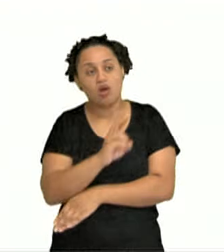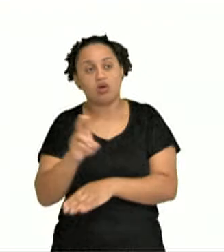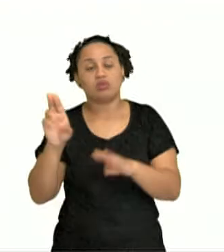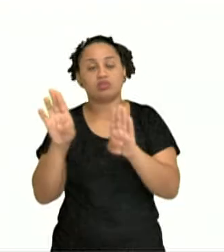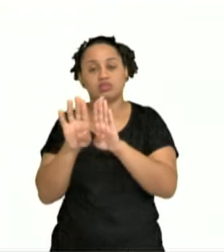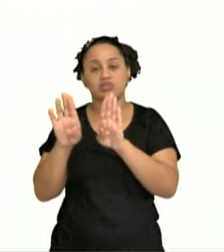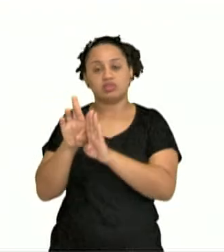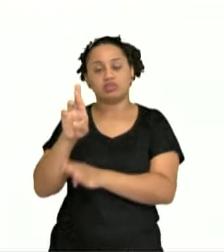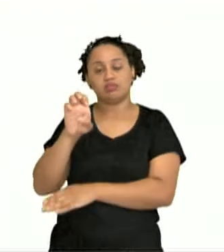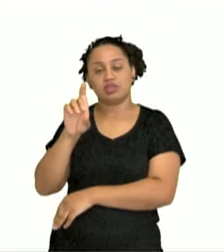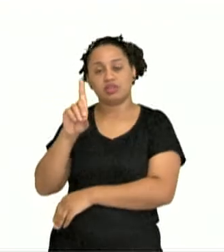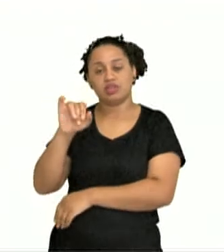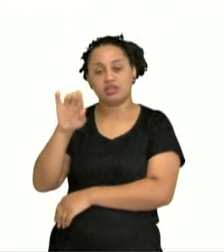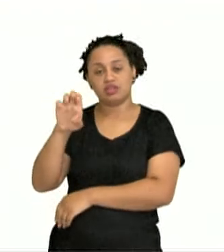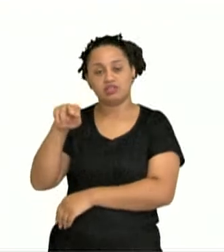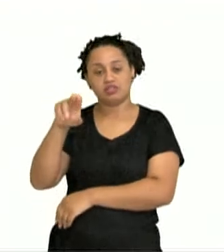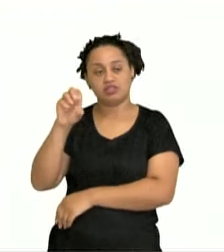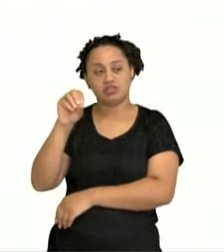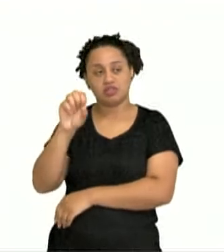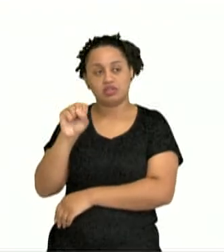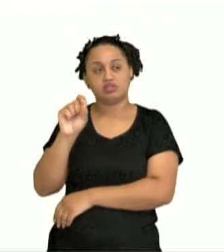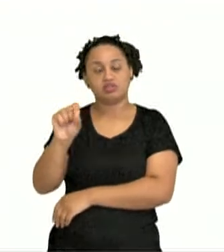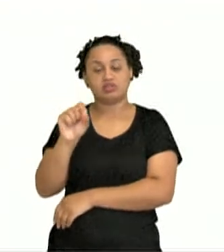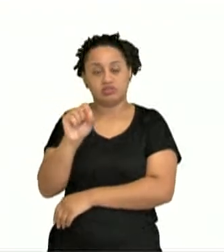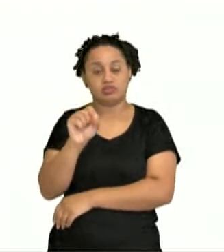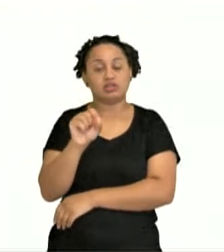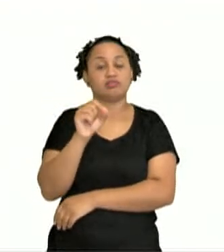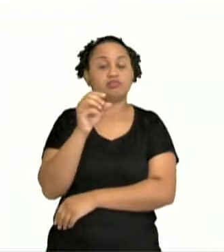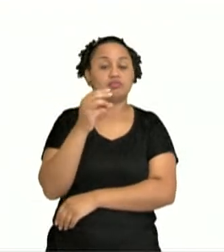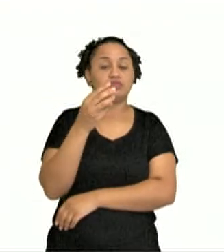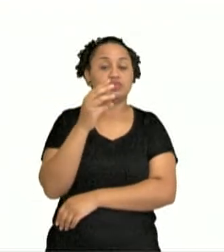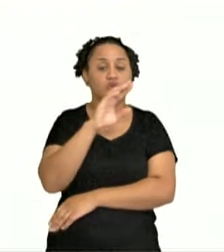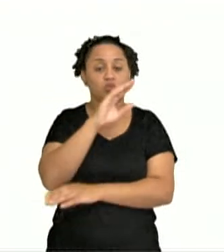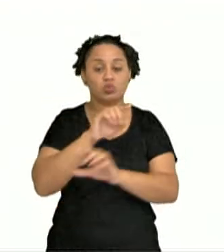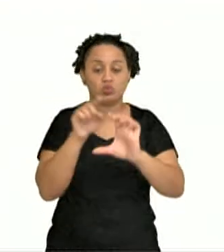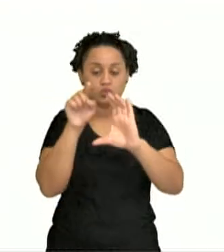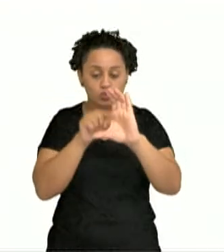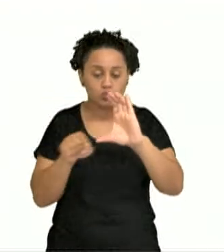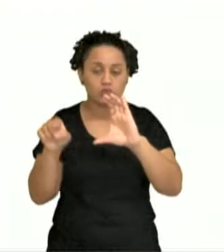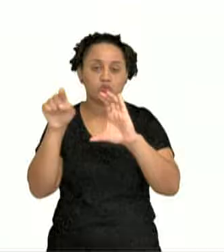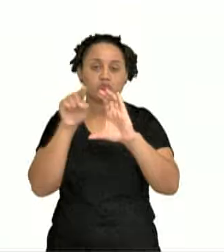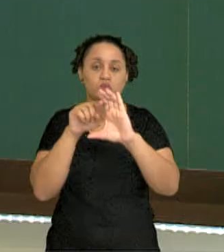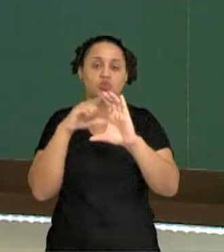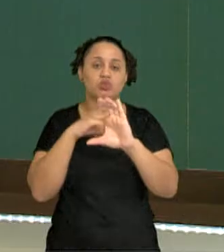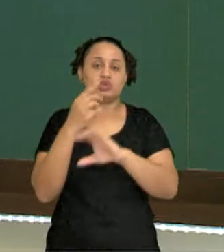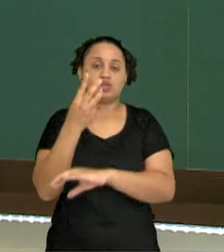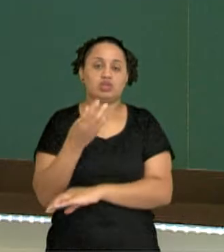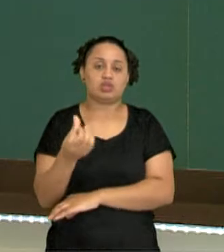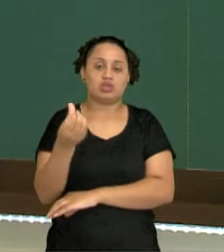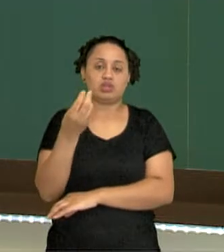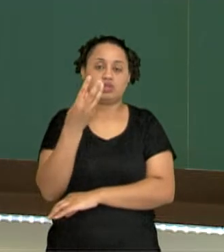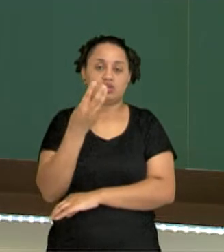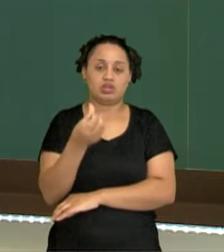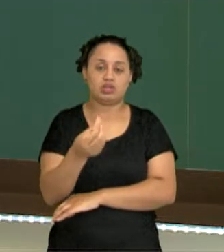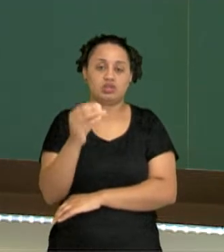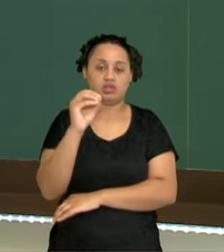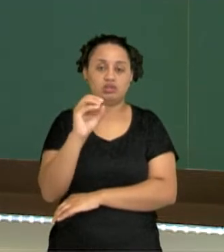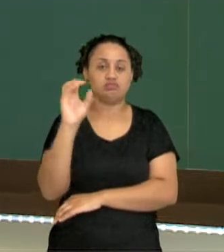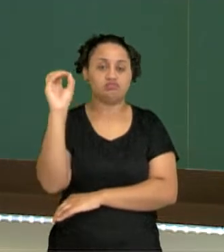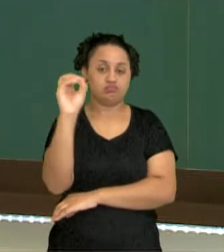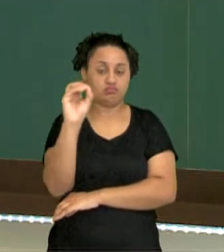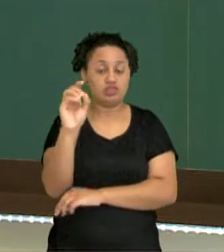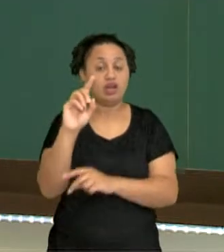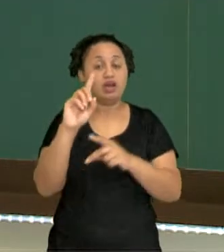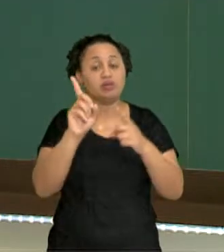em radianos. Então, aqui em graus, em toda a minha circunferência, eu tenho 360 graus.